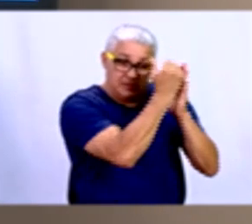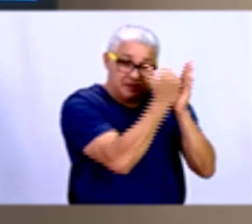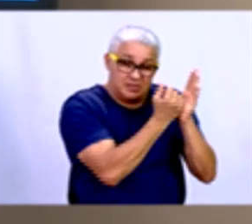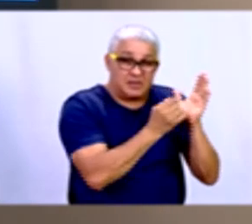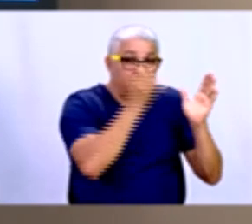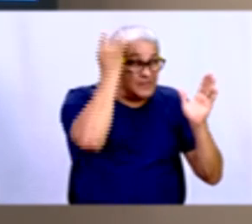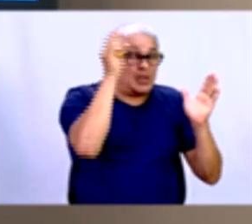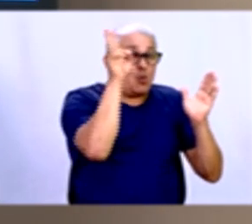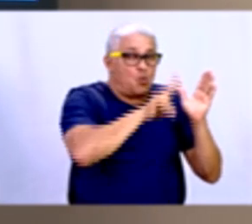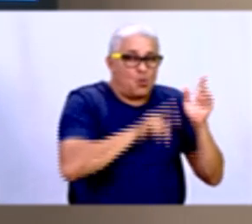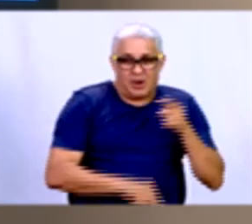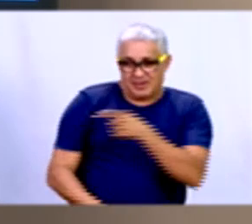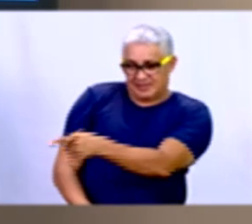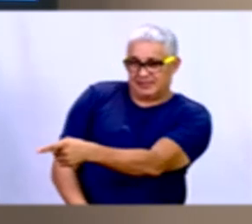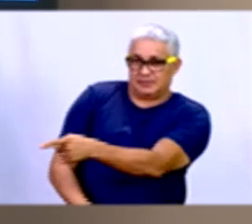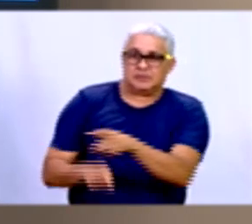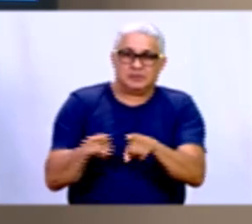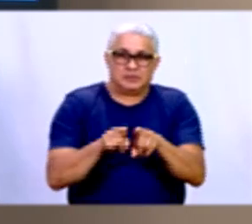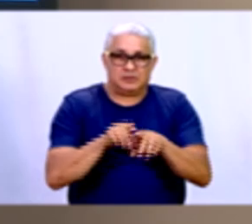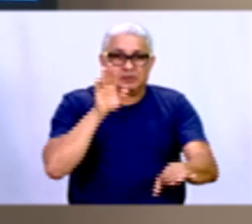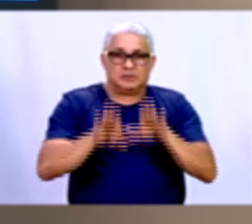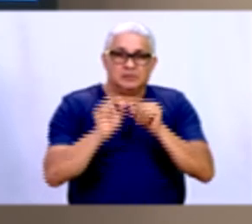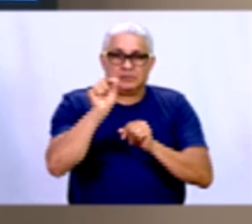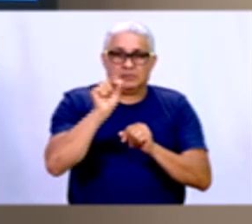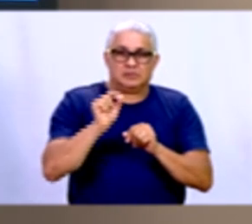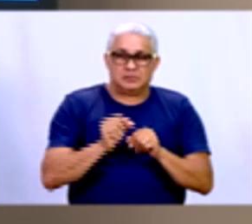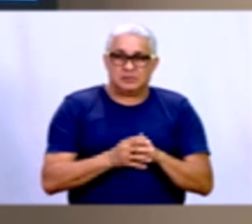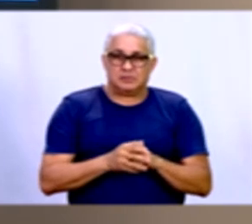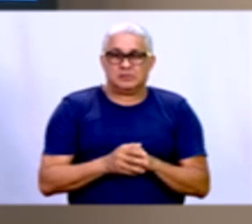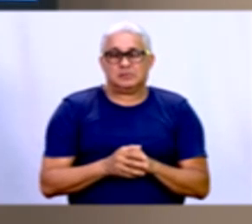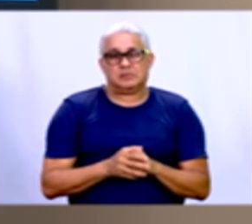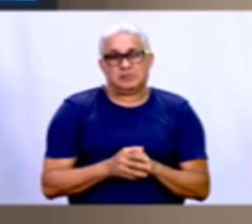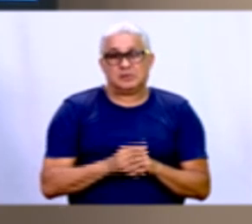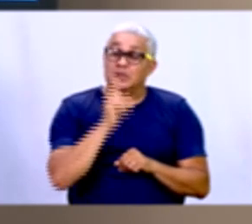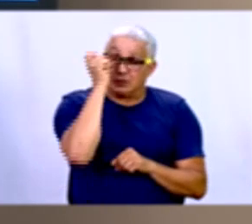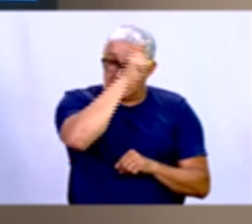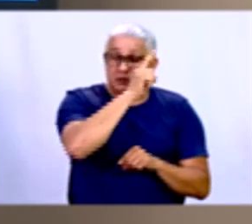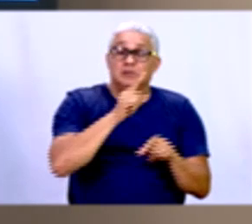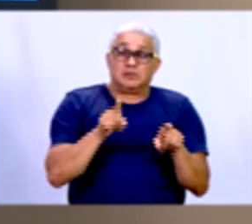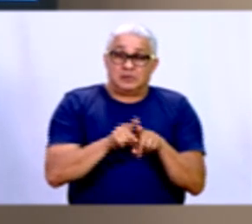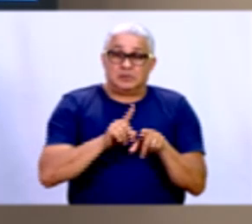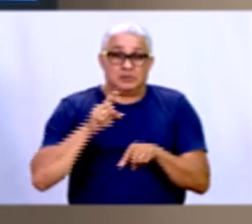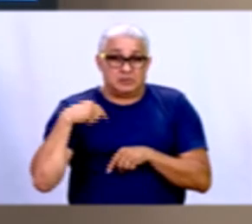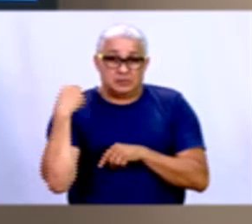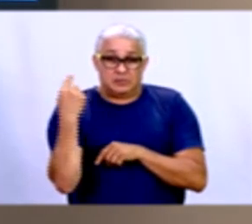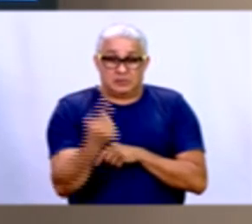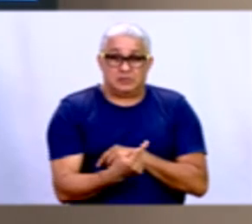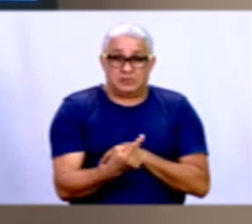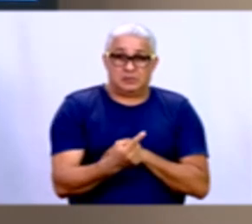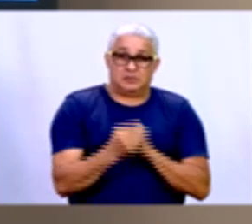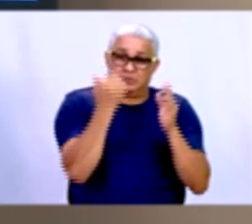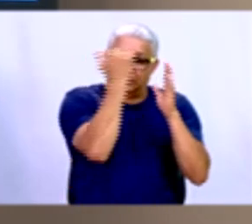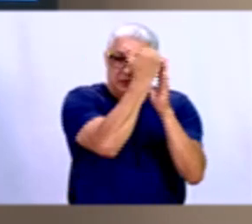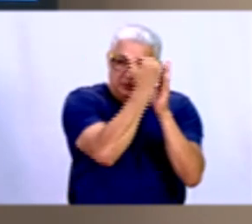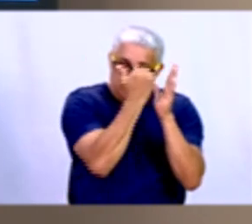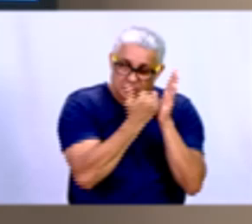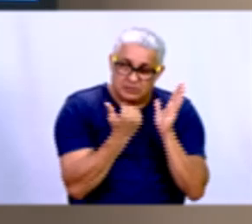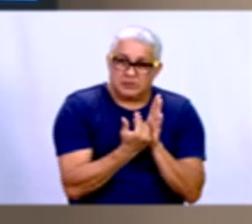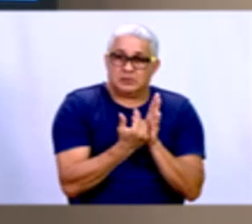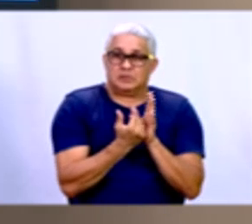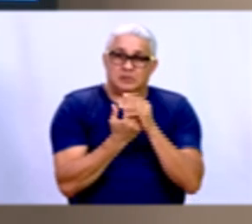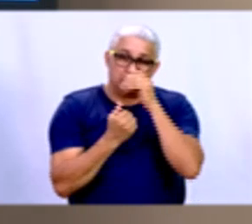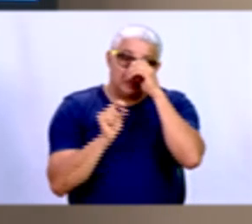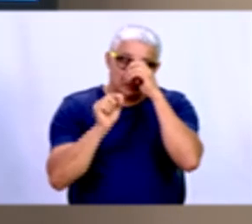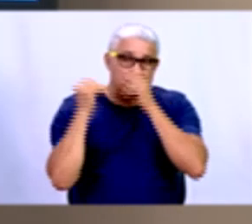usados, certo? Às vezes, isso cria uma certa dificuldade para a gente poder programar. Mas